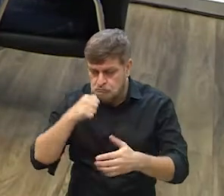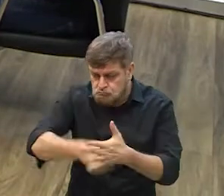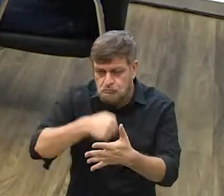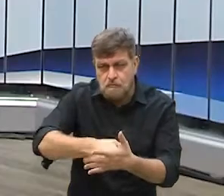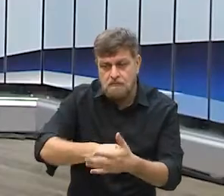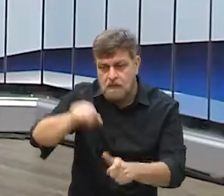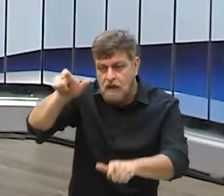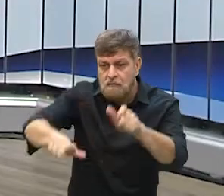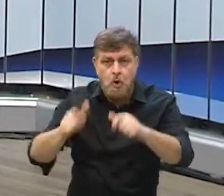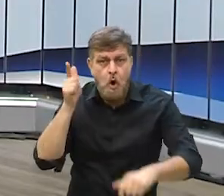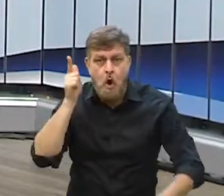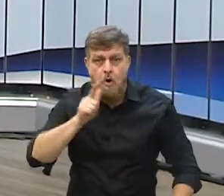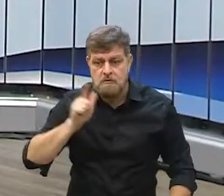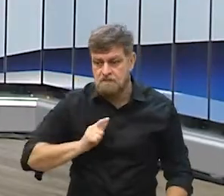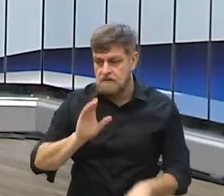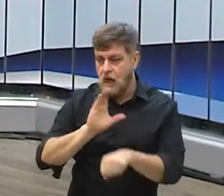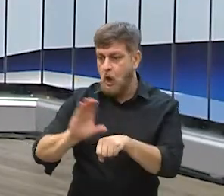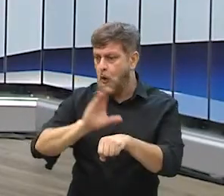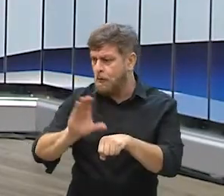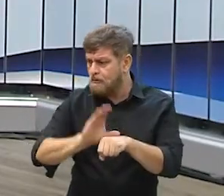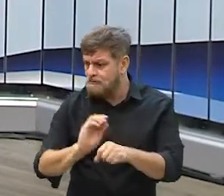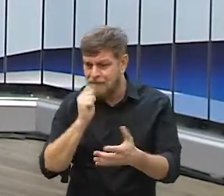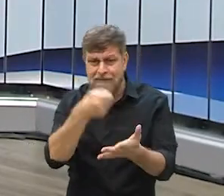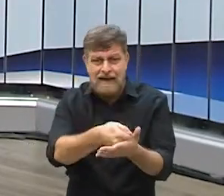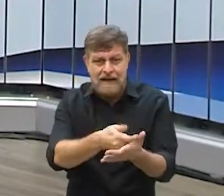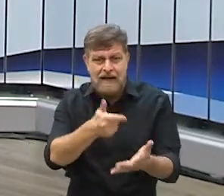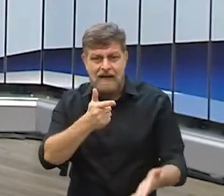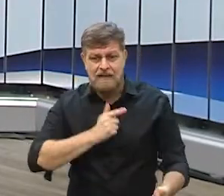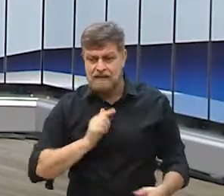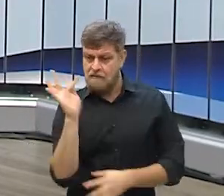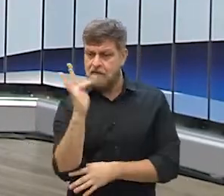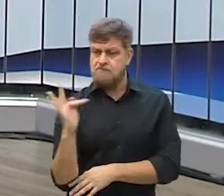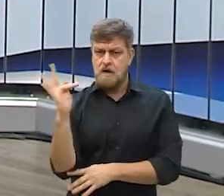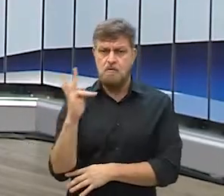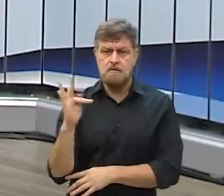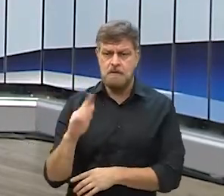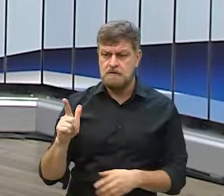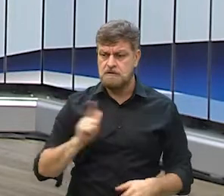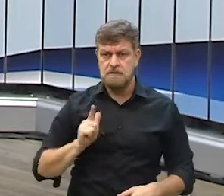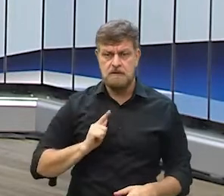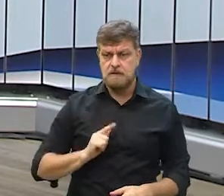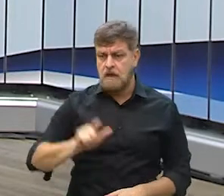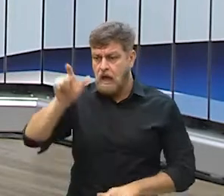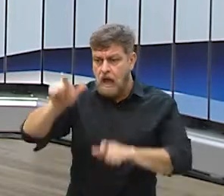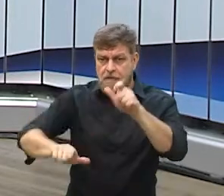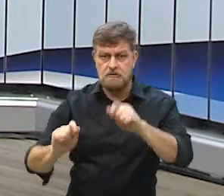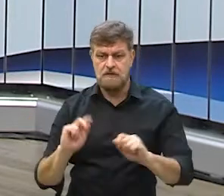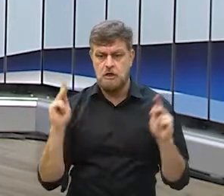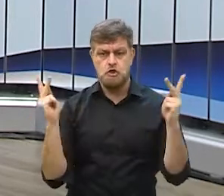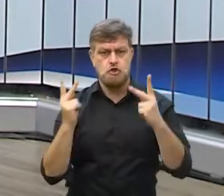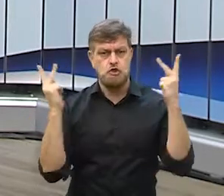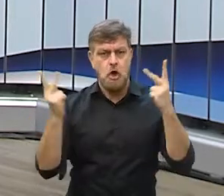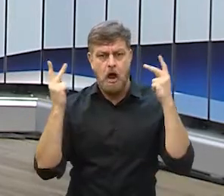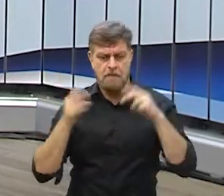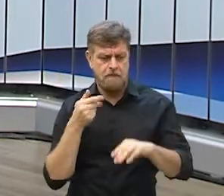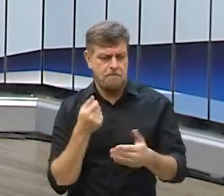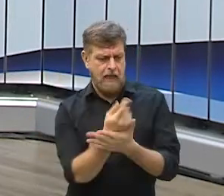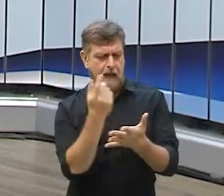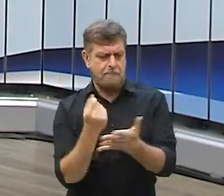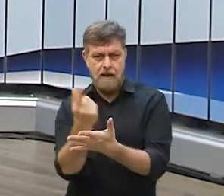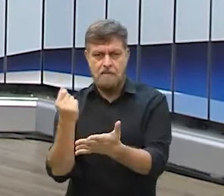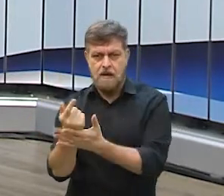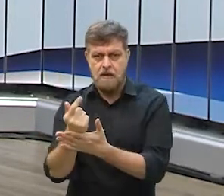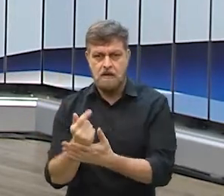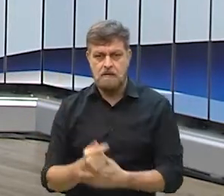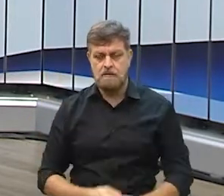pessoa consiga fazer um curso extracurricular, que tenha uma grande faculdade, que tenha cada vez mais shopping centers, que ele não precise